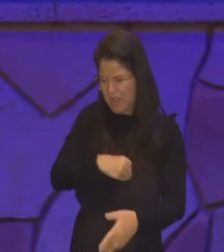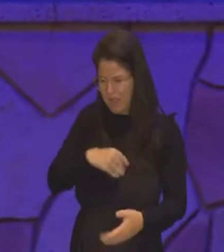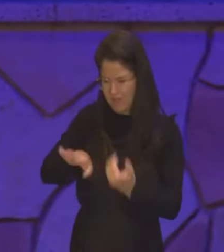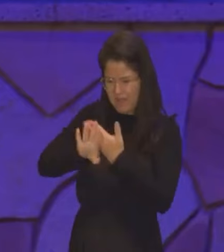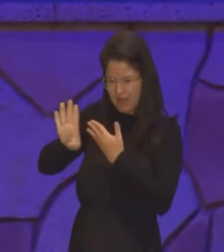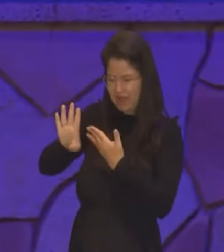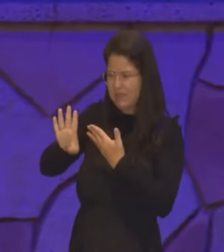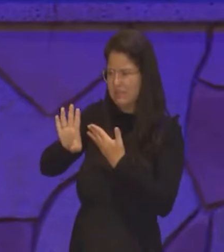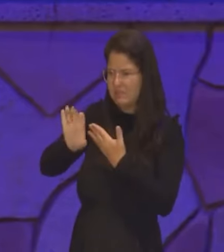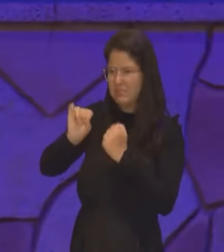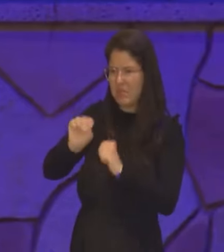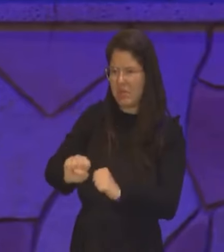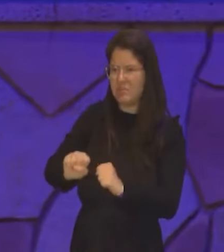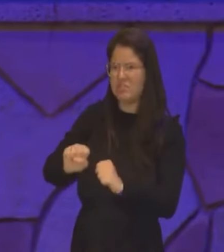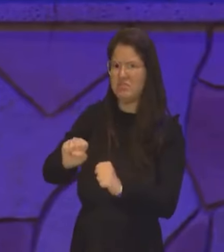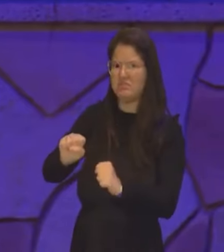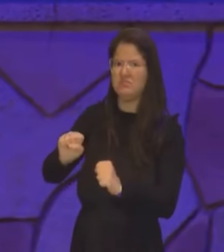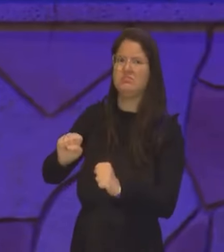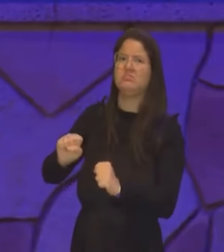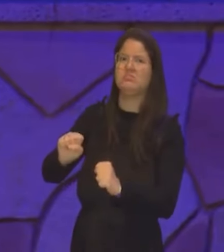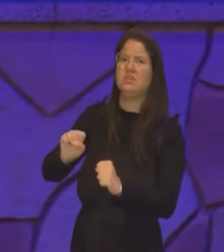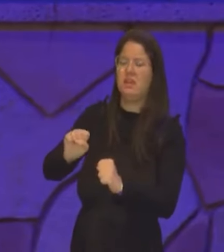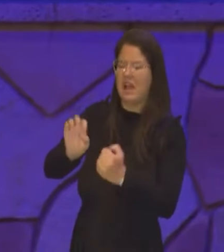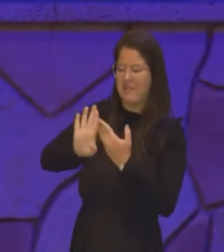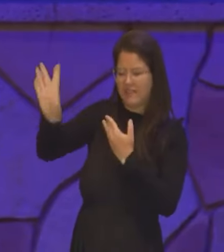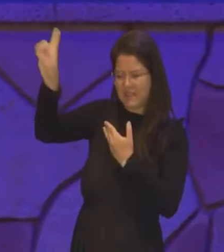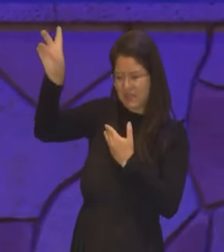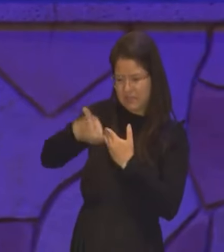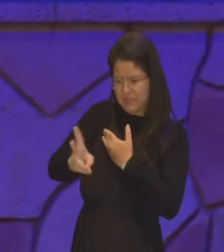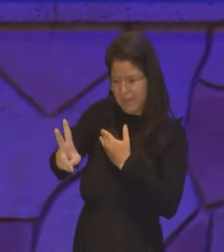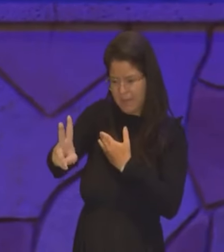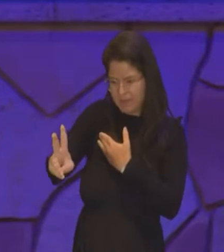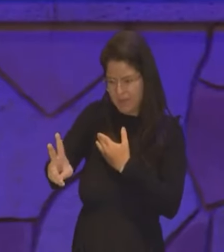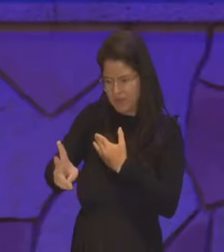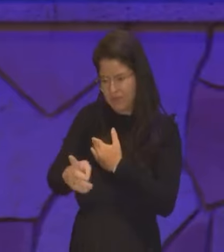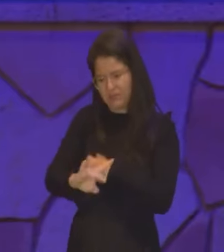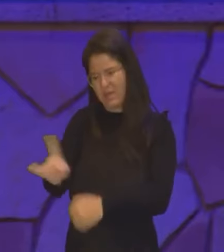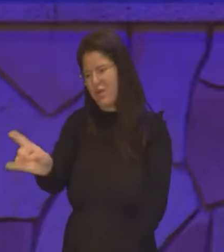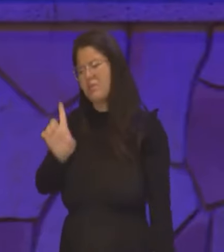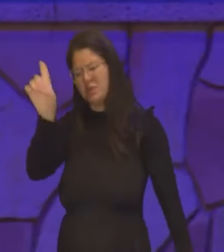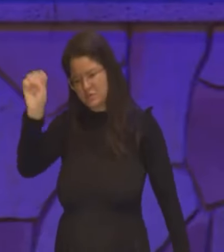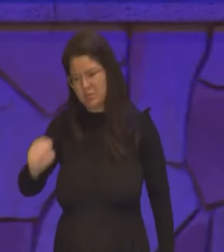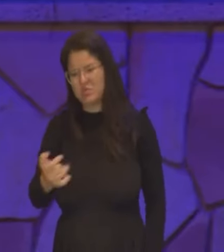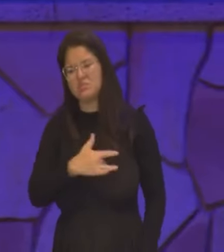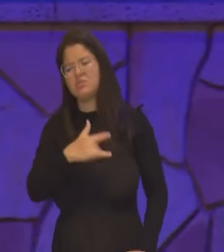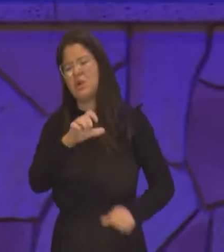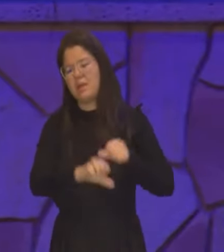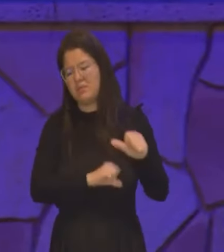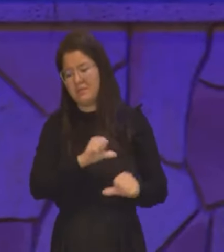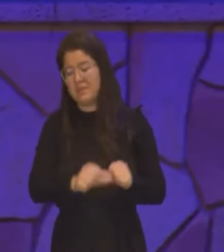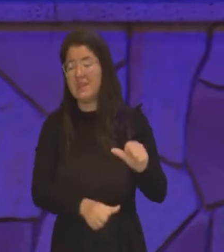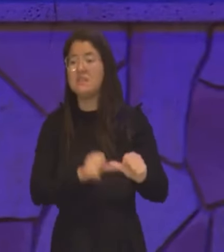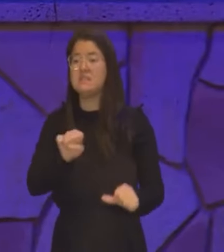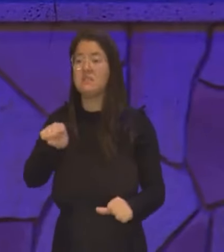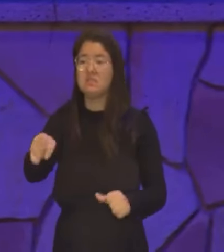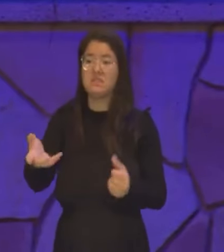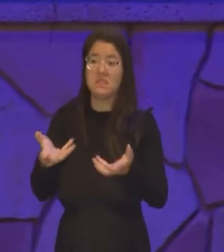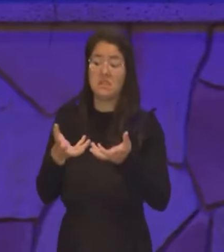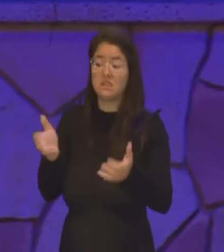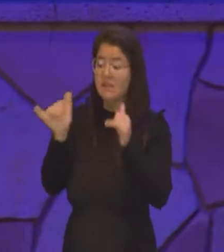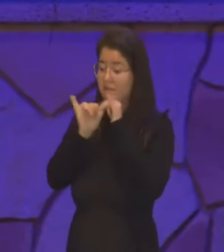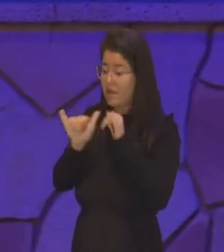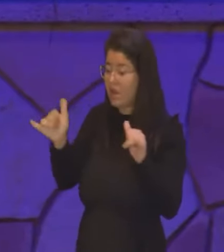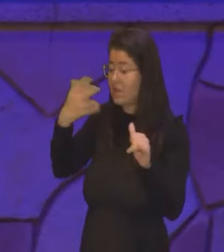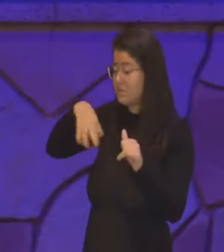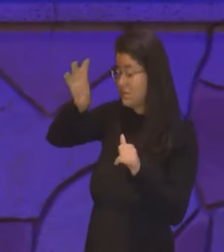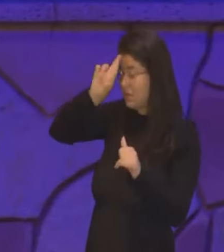O seu coração pode ser quebrado, quebrantado. Se você disser,